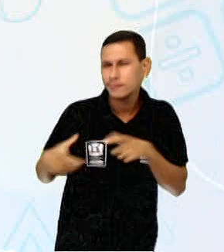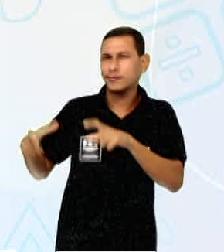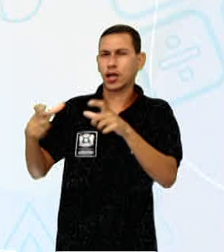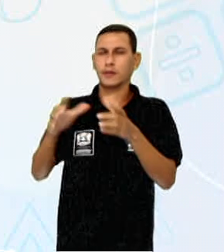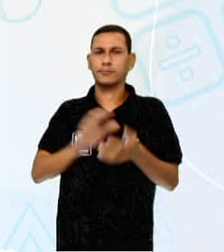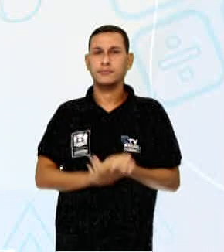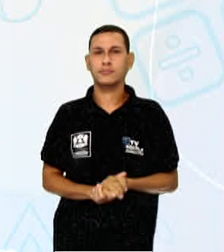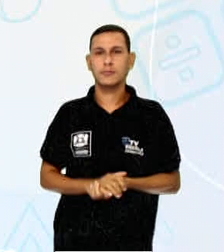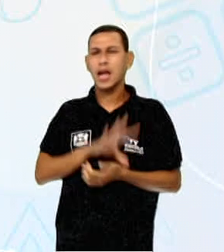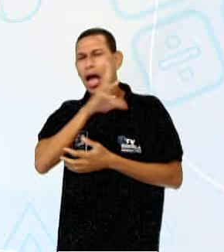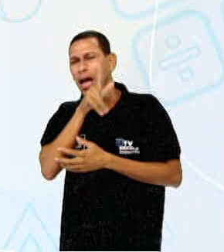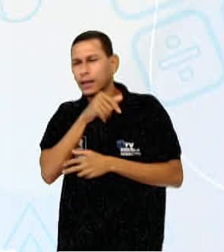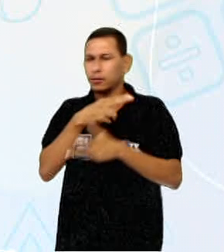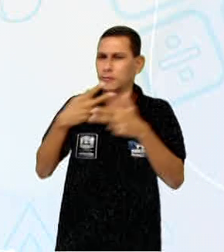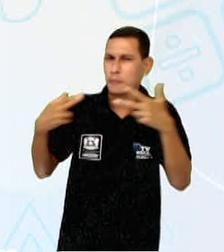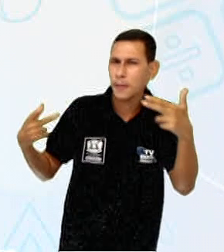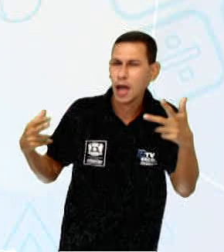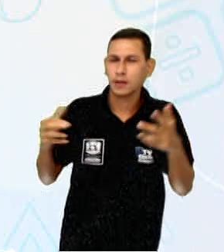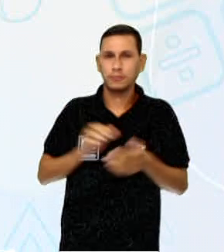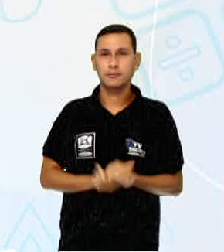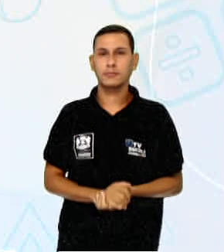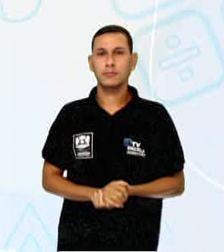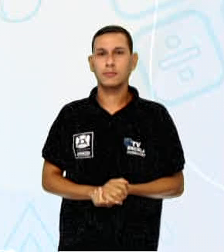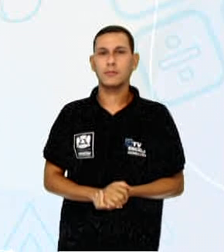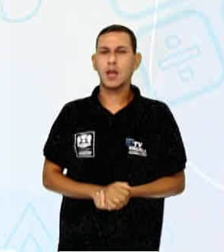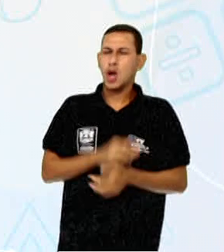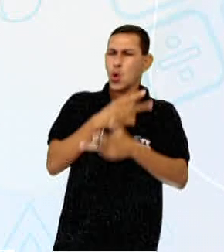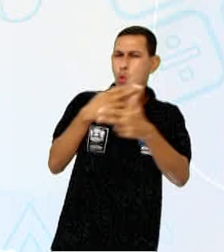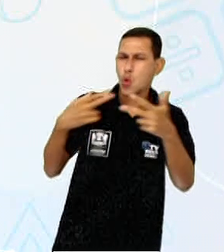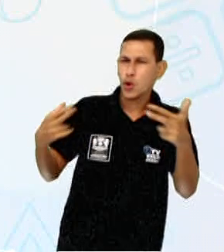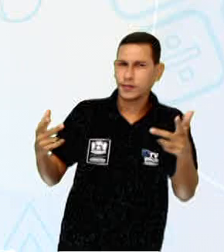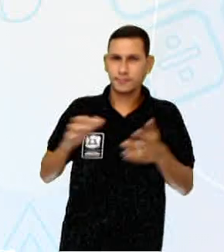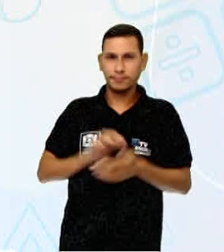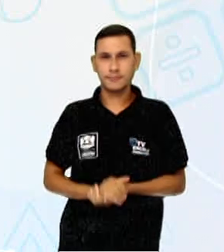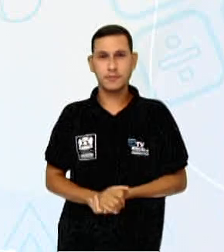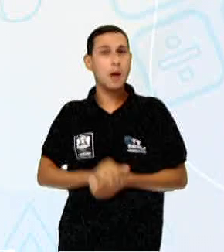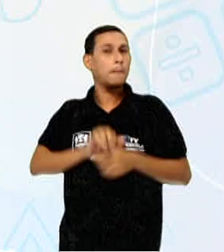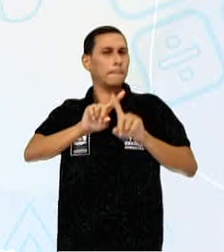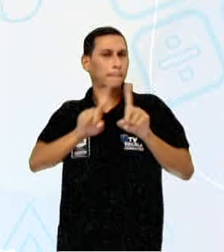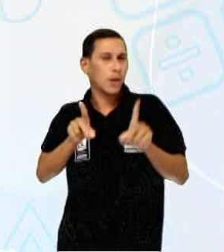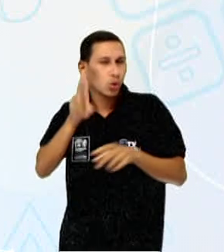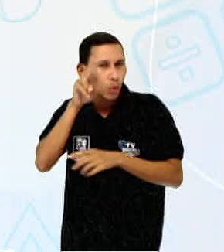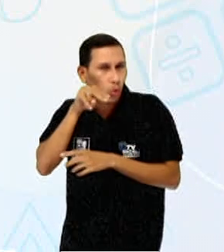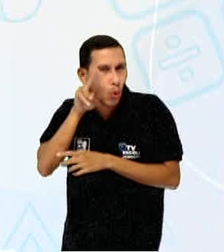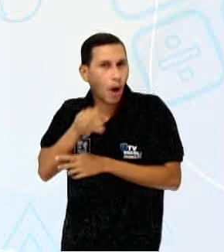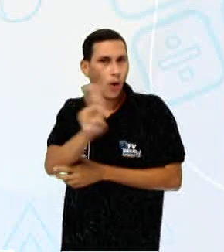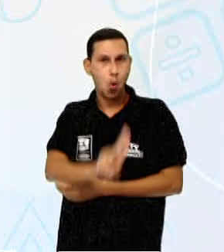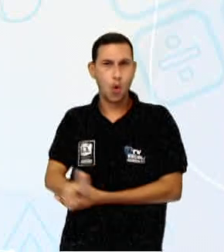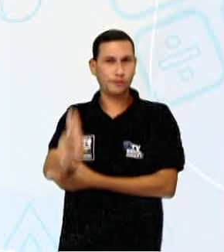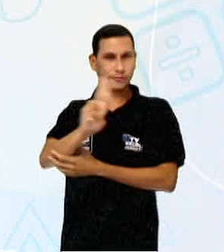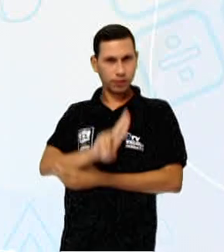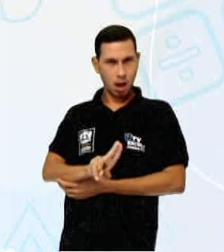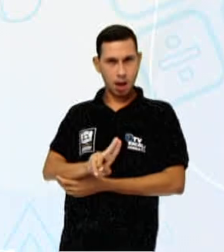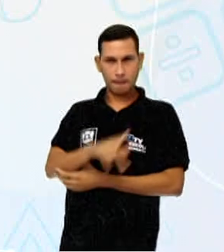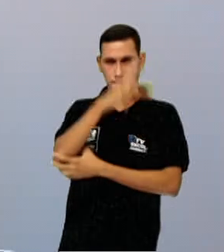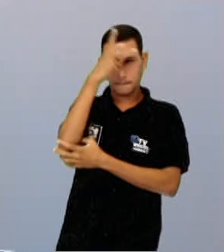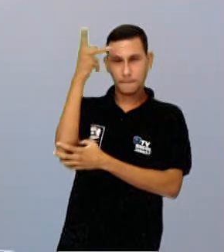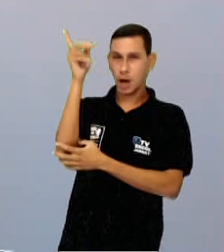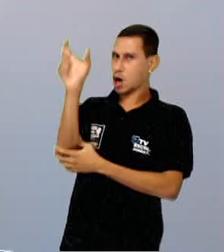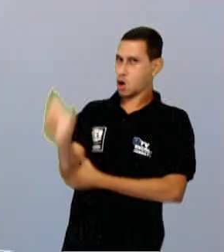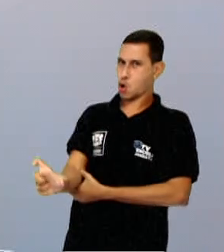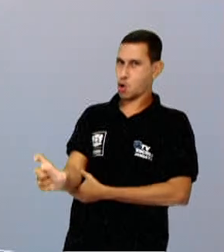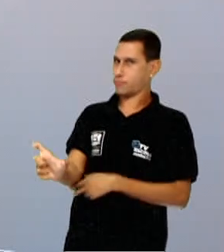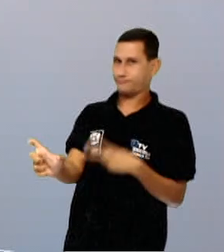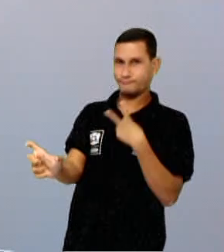a animais coisas certo mas nunca é usado para pessoas